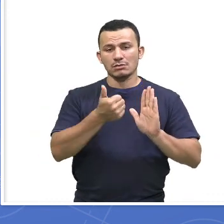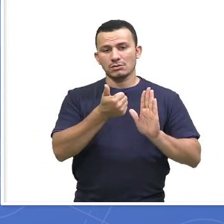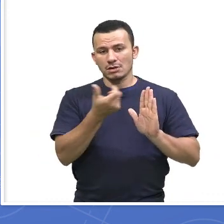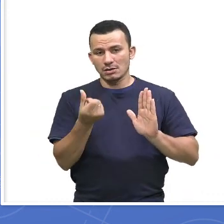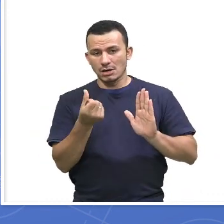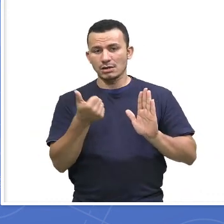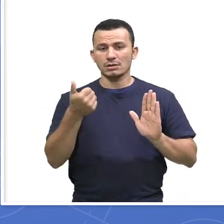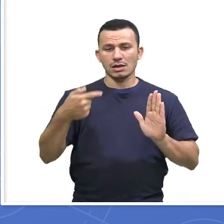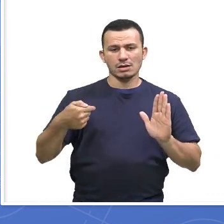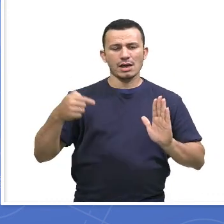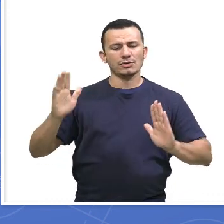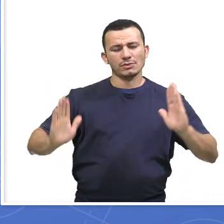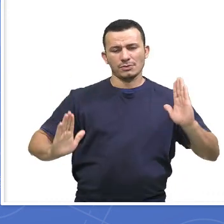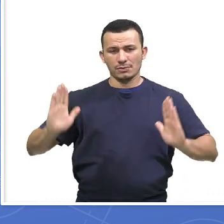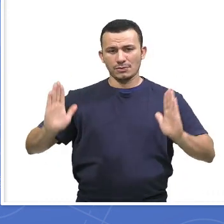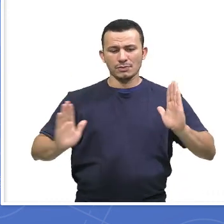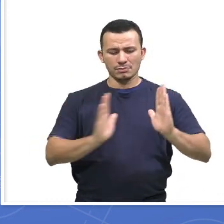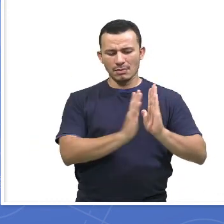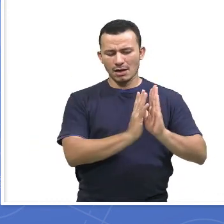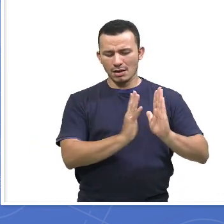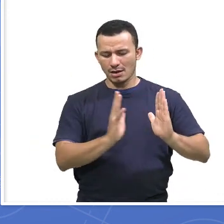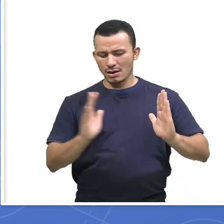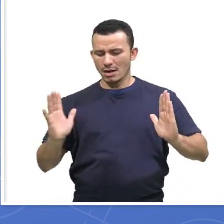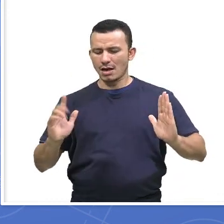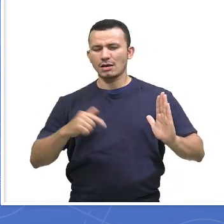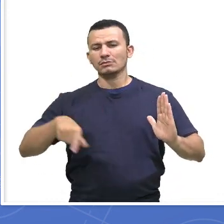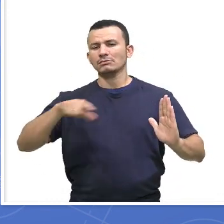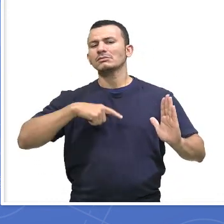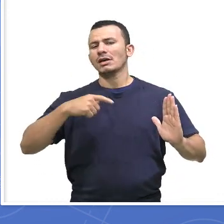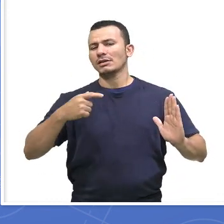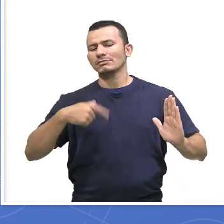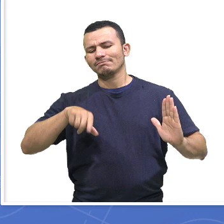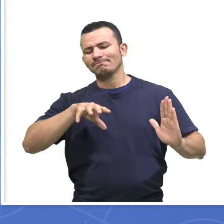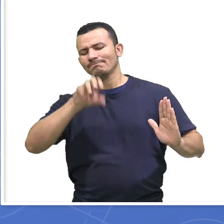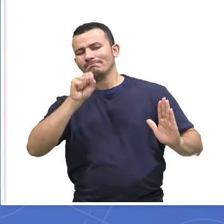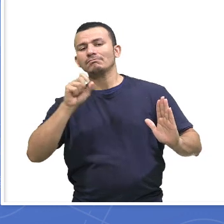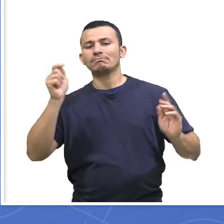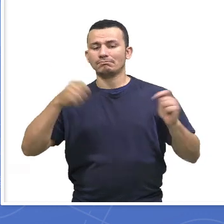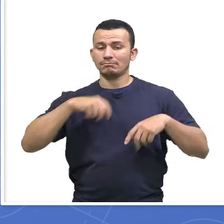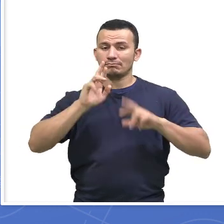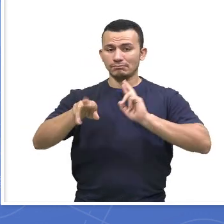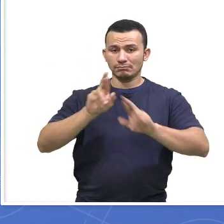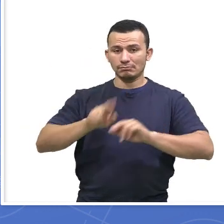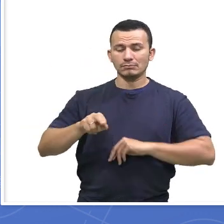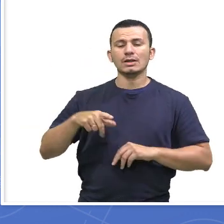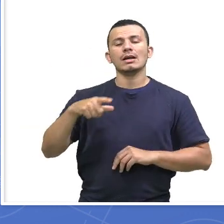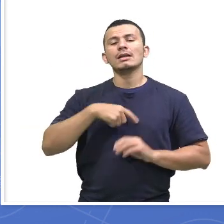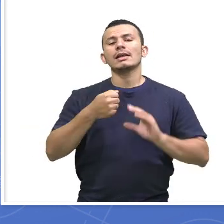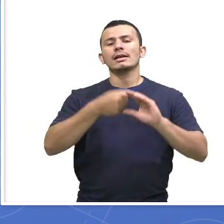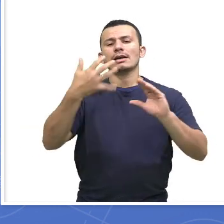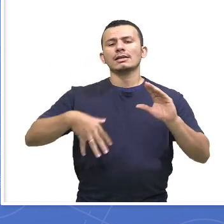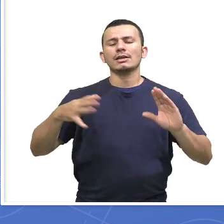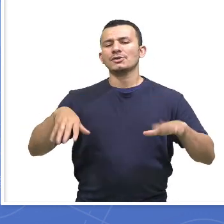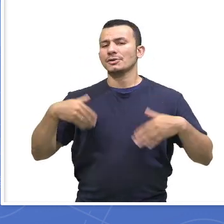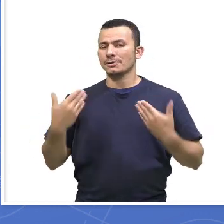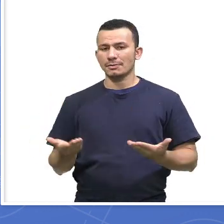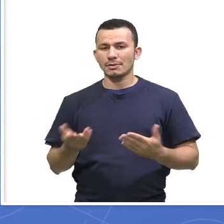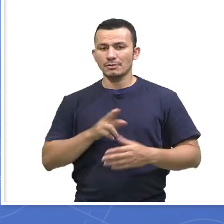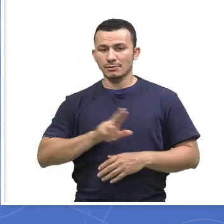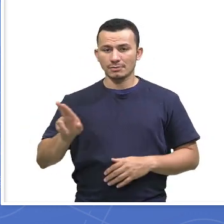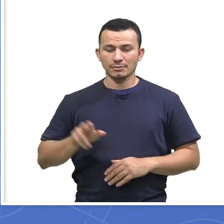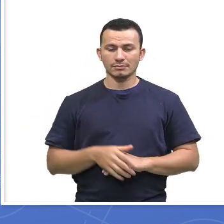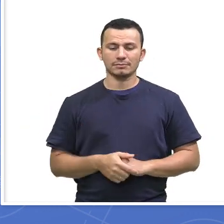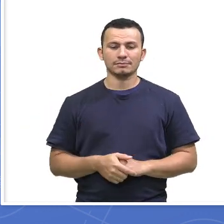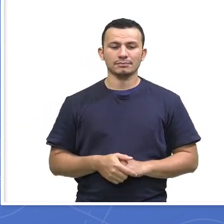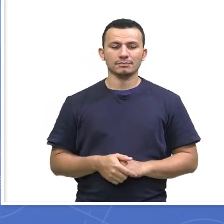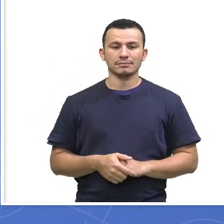né? Só aí já tem muita informação da questão, ó, que caracterizou-se por... Olha qual é a